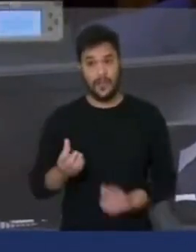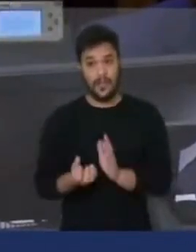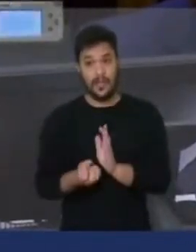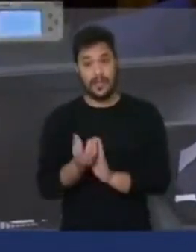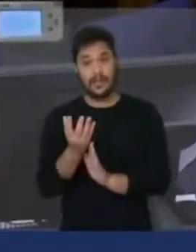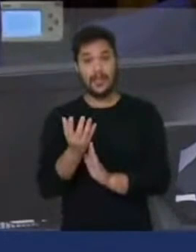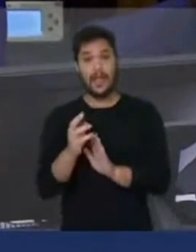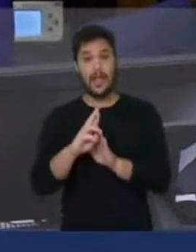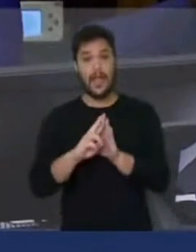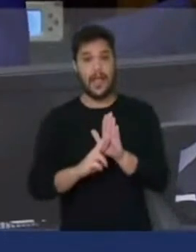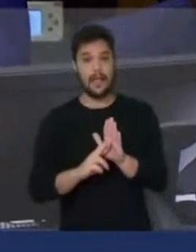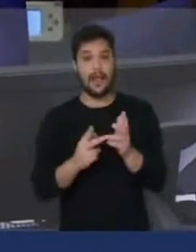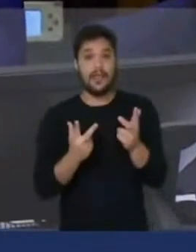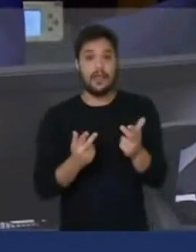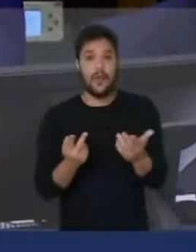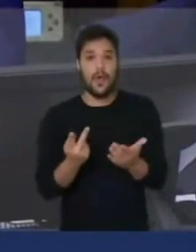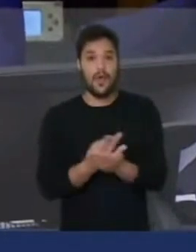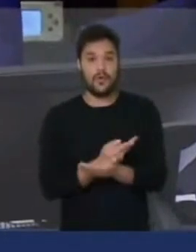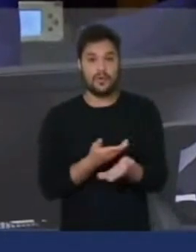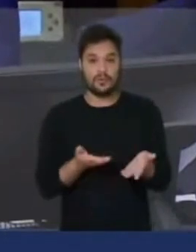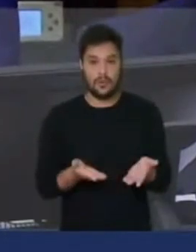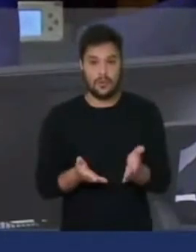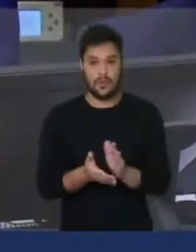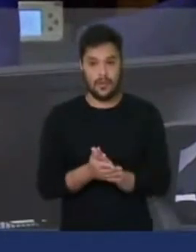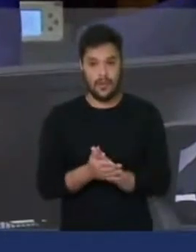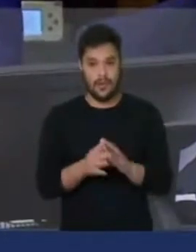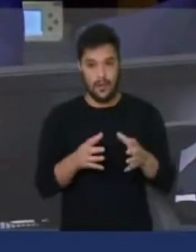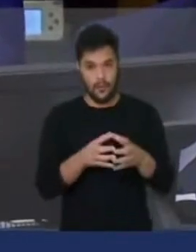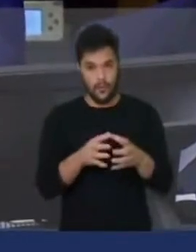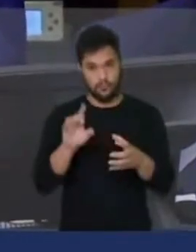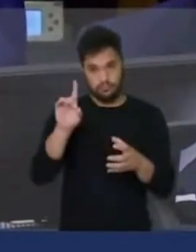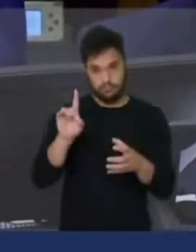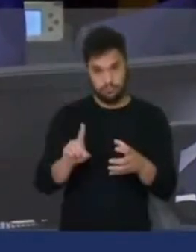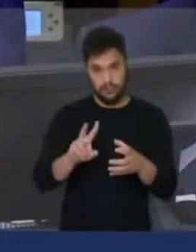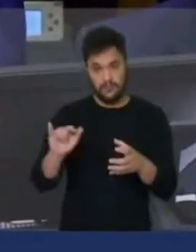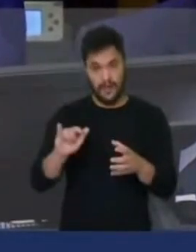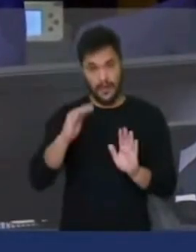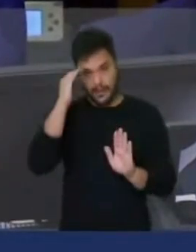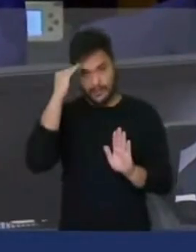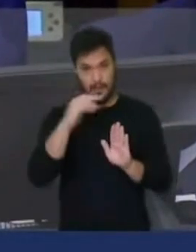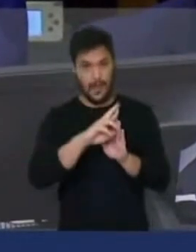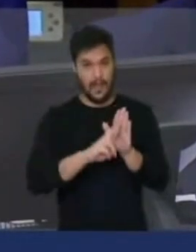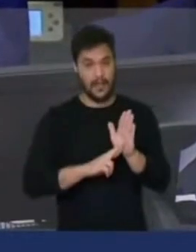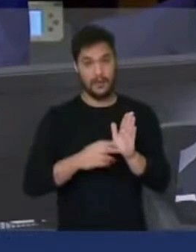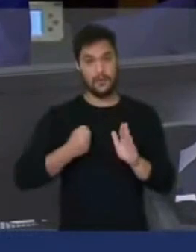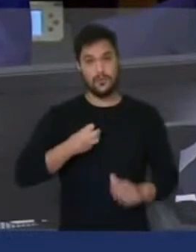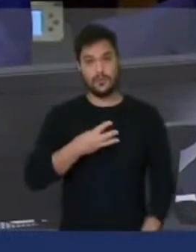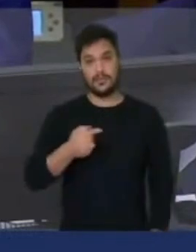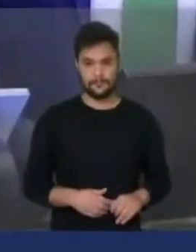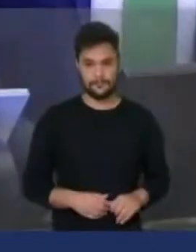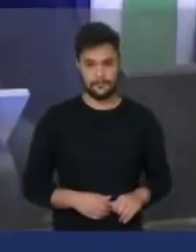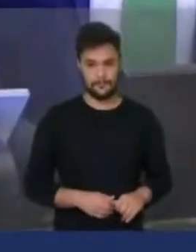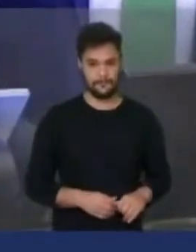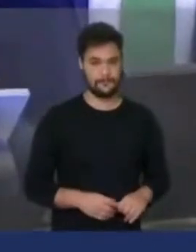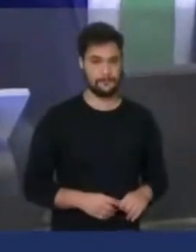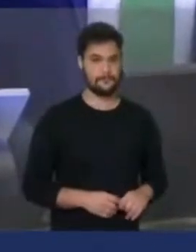como ocorrido dessa natureza então a mesa seguirá o que regulamenta o ato 37 2009